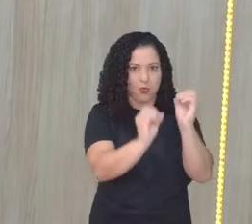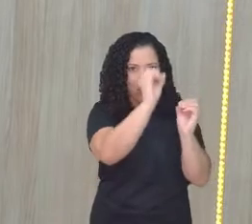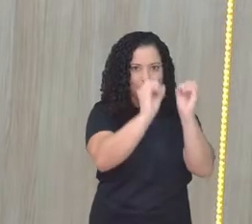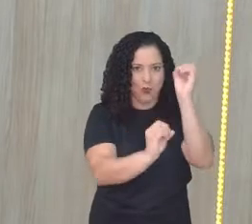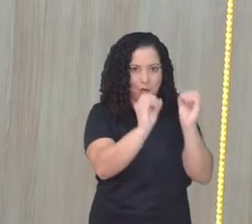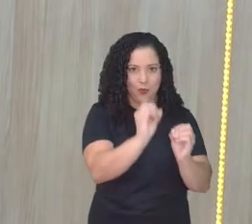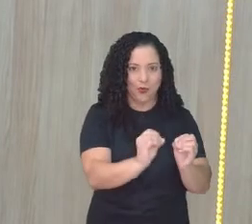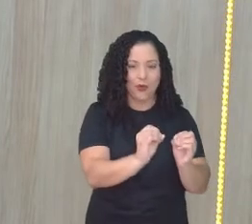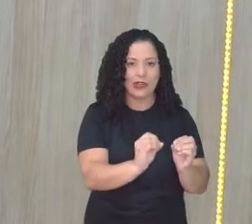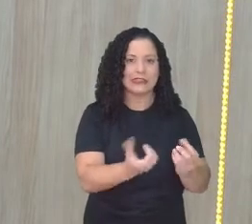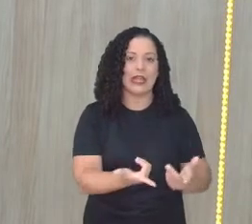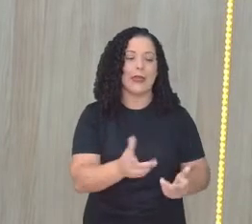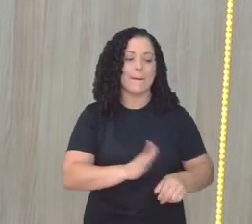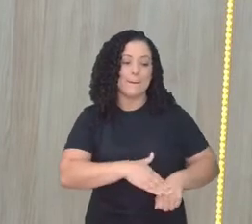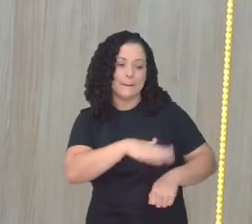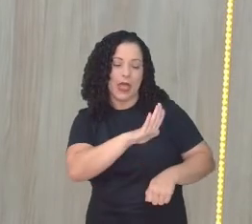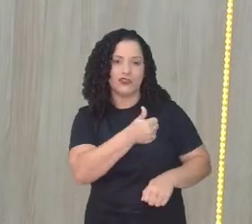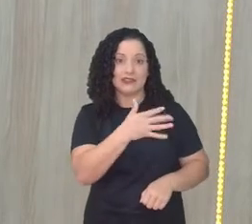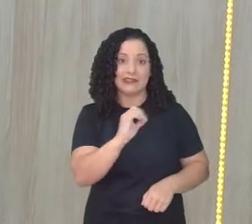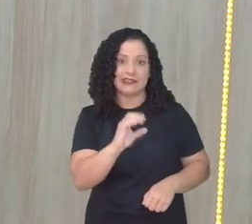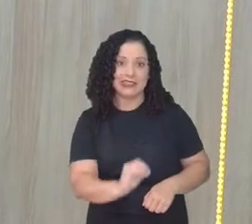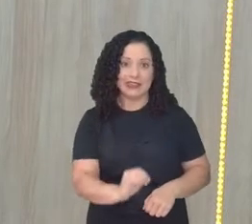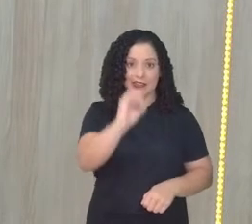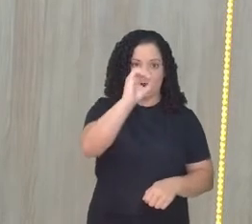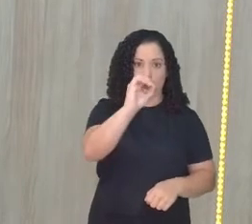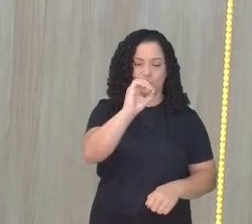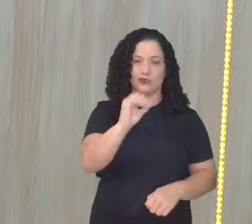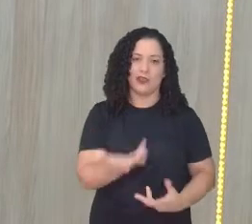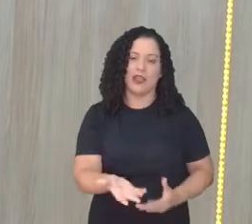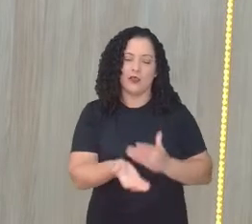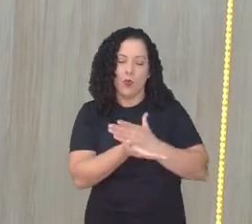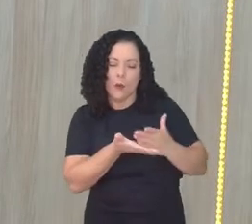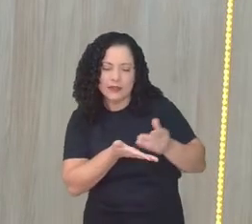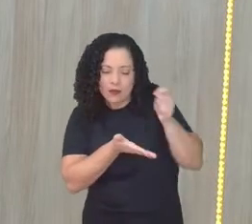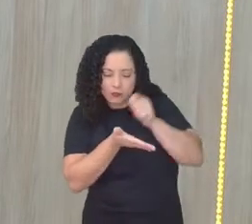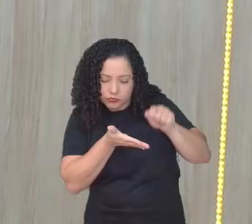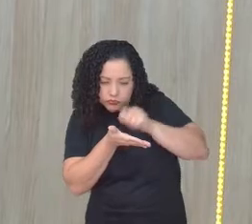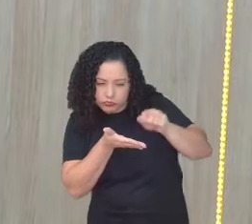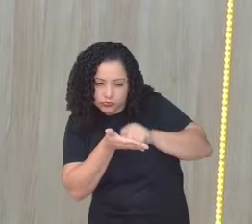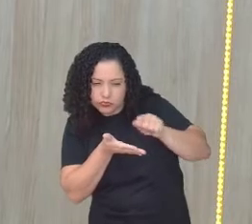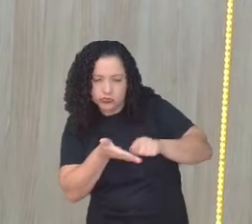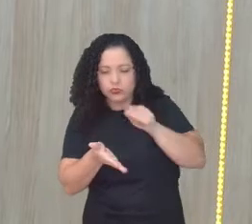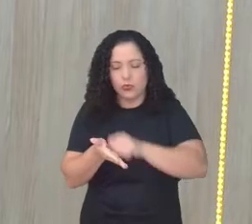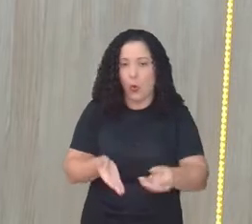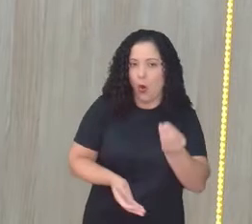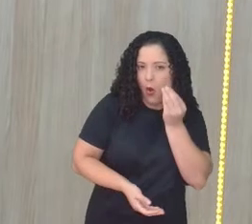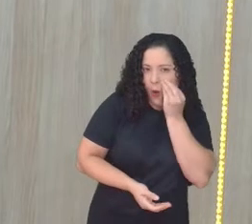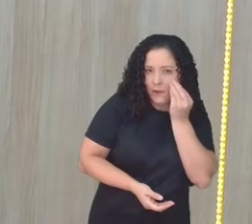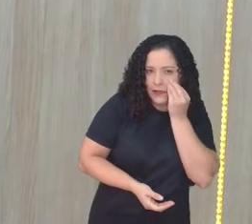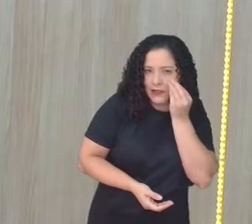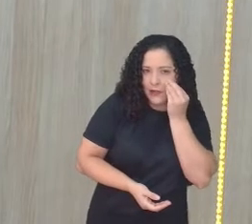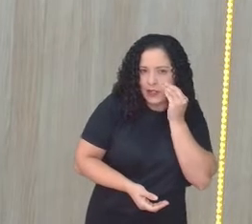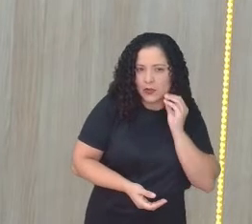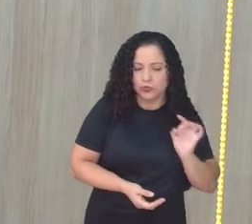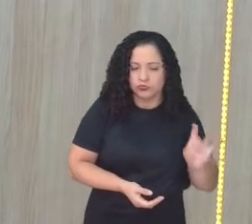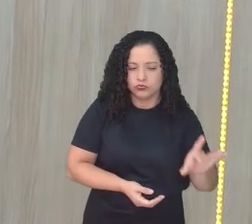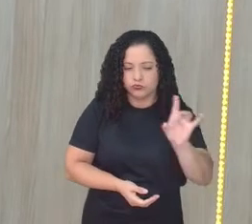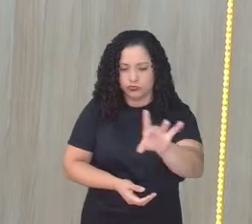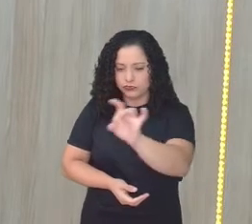a maior, quando atingiu 100 graus, ela começou. Então ele, com base na observação e